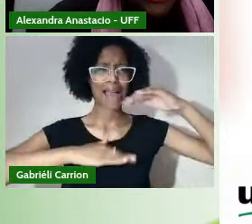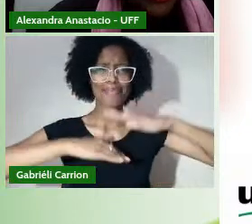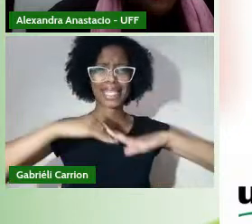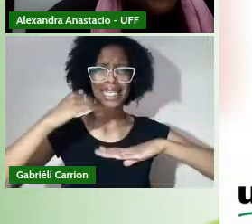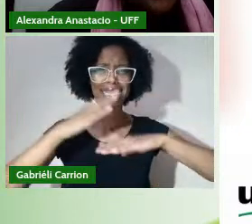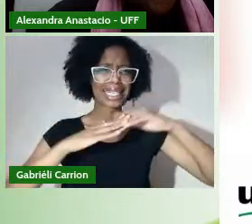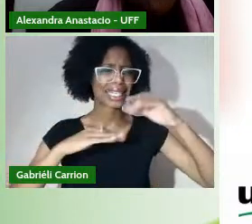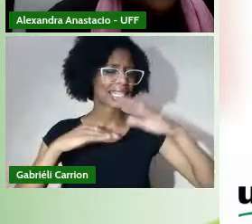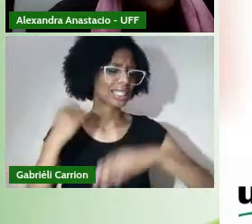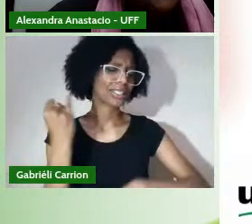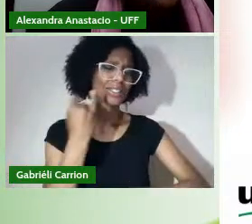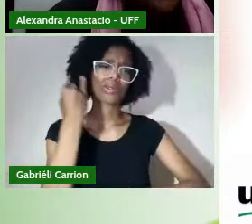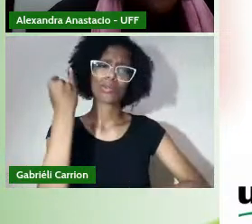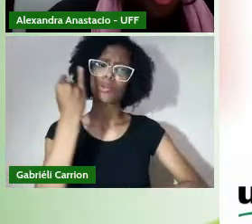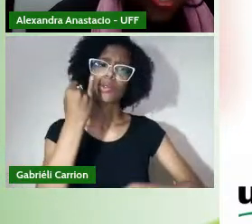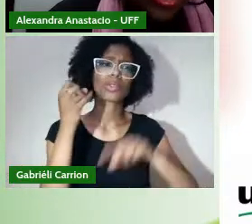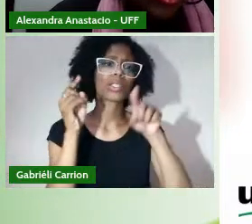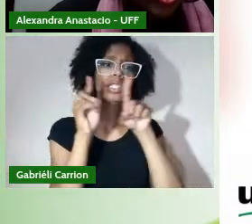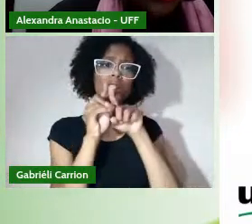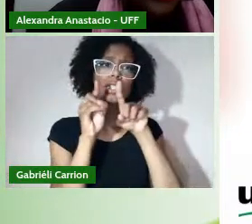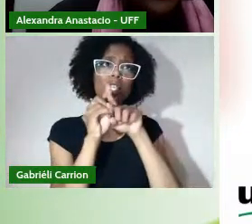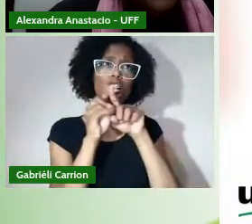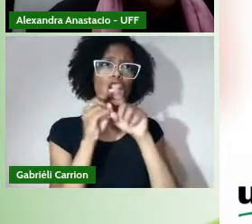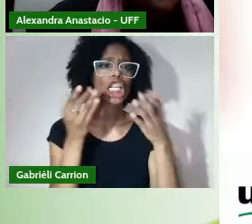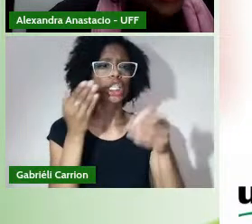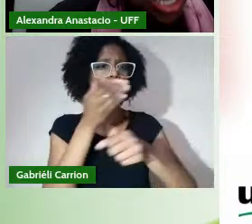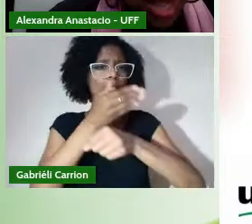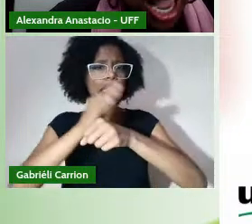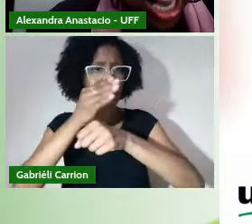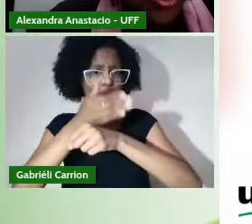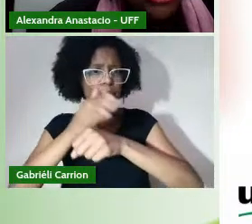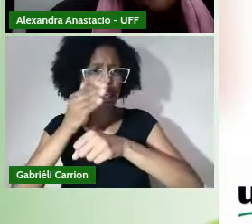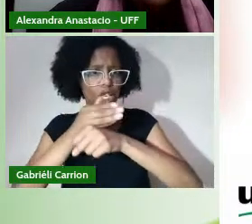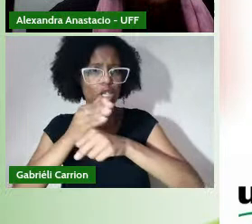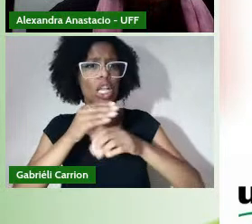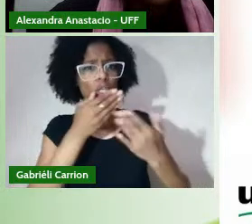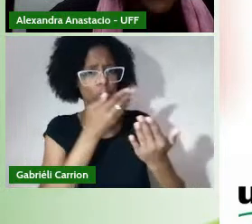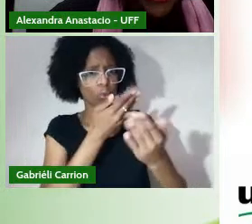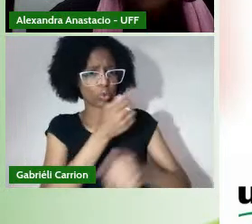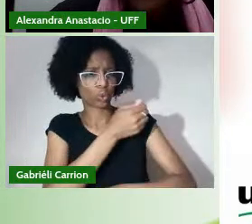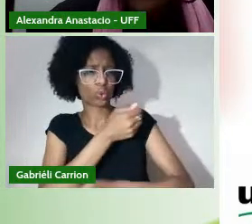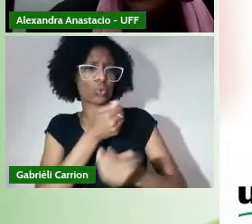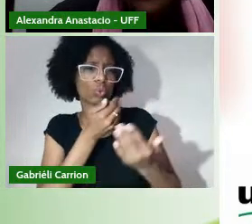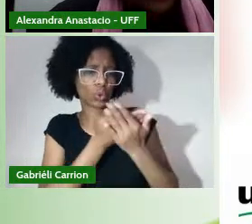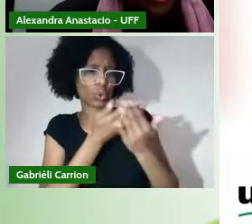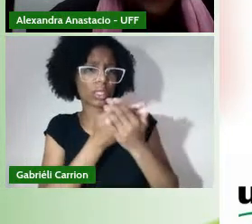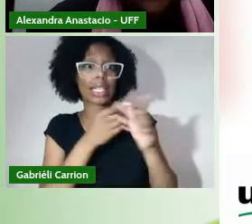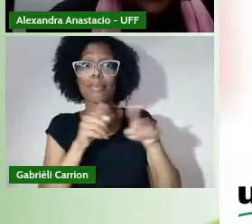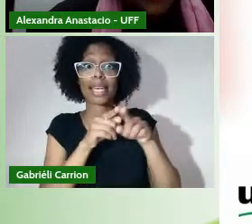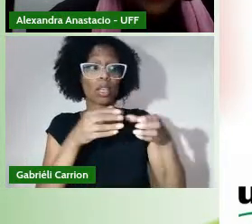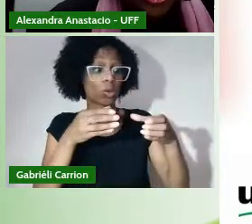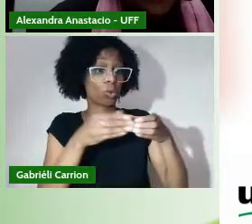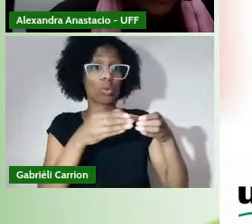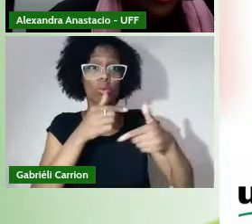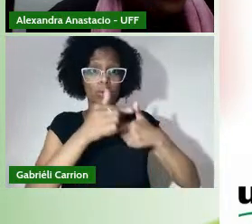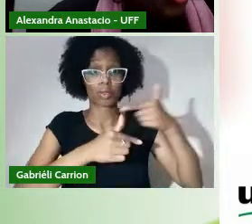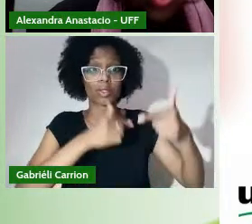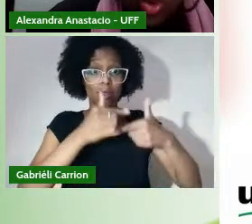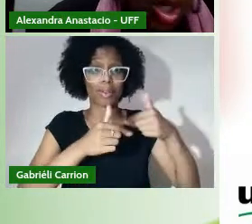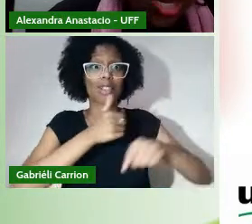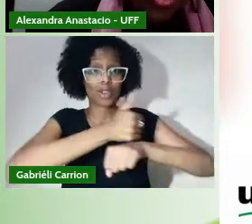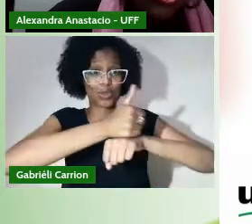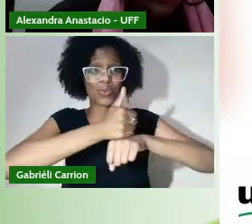fundamentais, né, principalmente para a formação do estudante, também para o trabalho em equipe, né, quando ele se torna profissional.